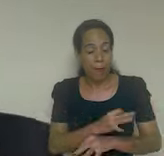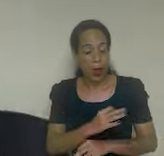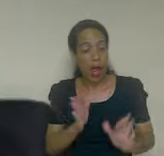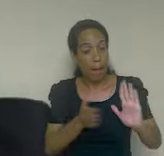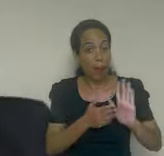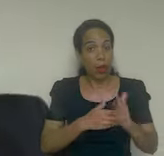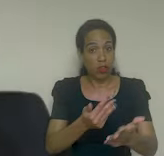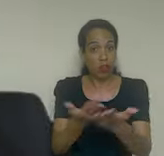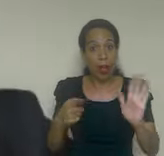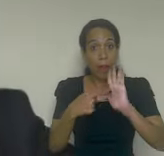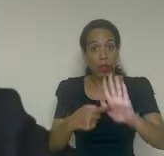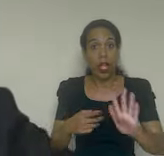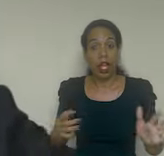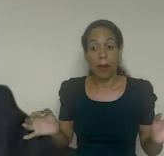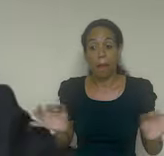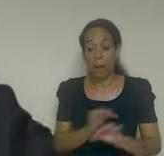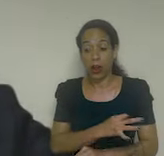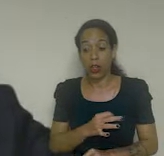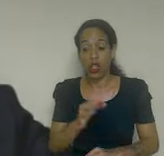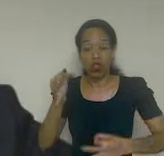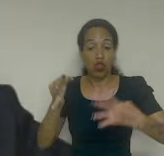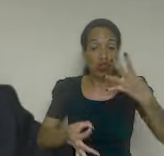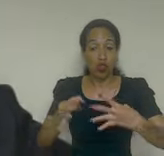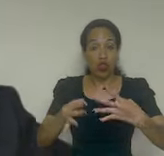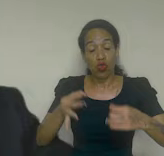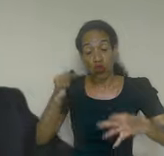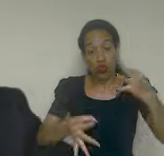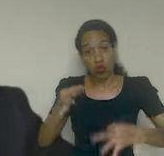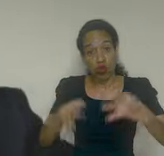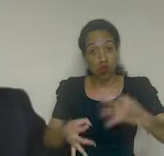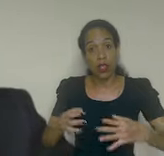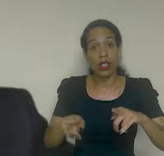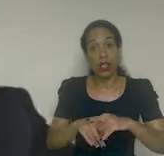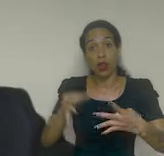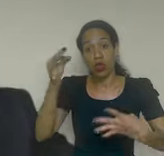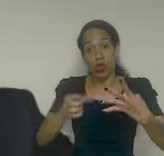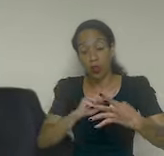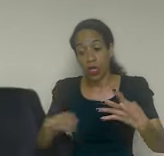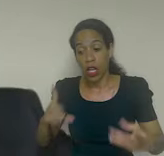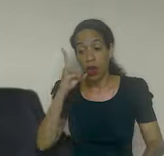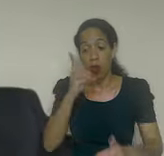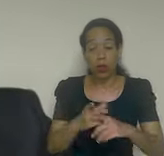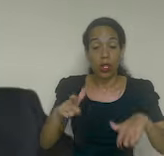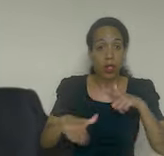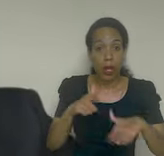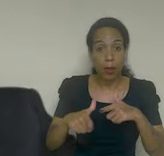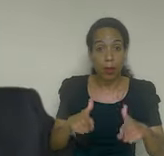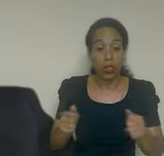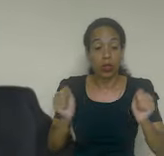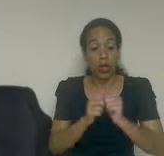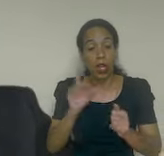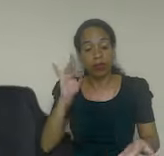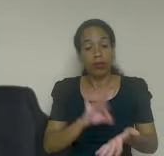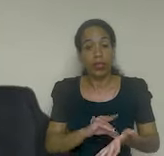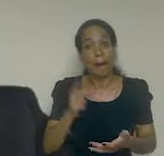a proposta de vocês, né? Mostrar qual é a prática do judiciário, como jurisdicionado vai encontrar um bom serviço do nosso lado, é